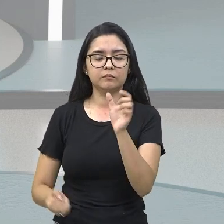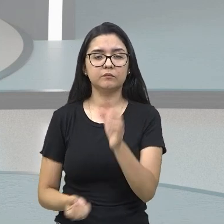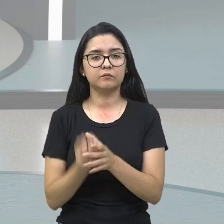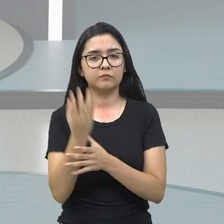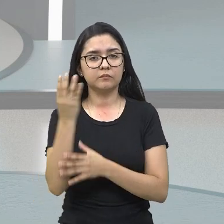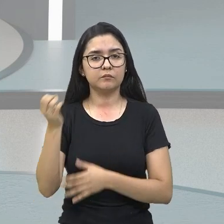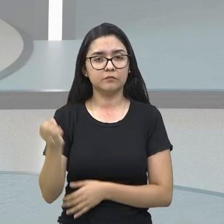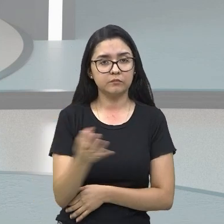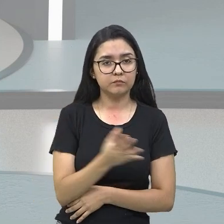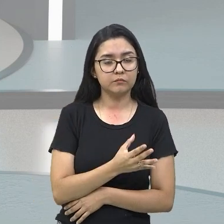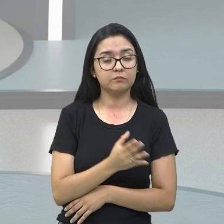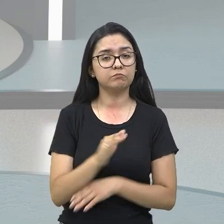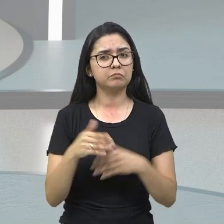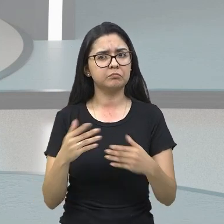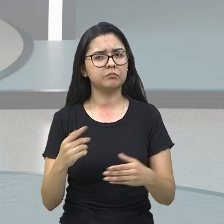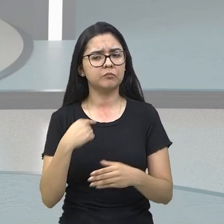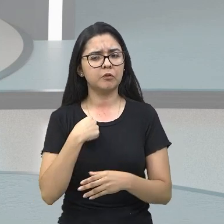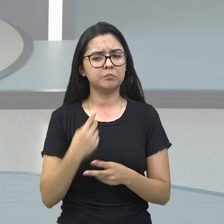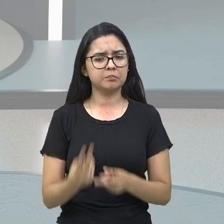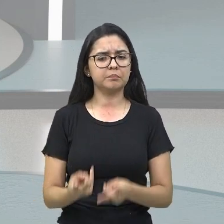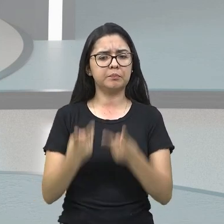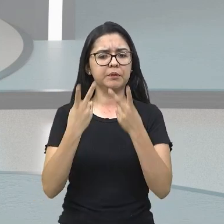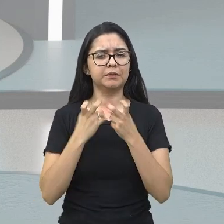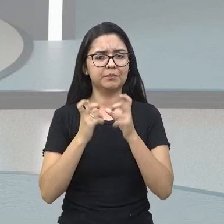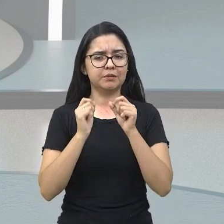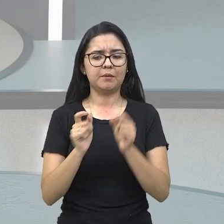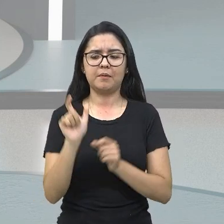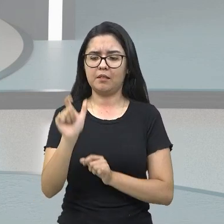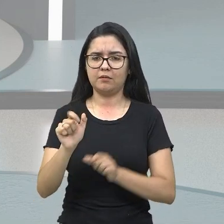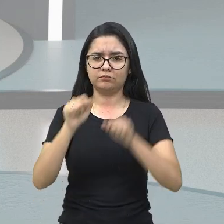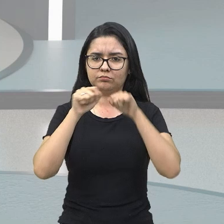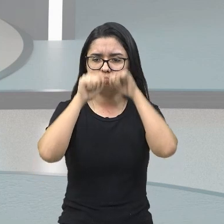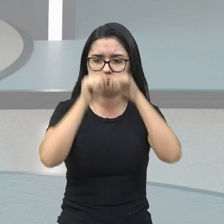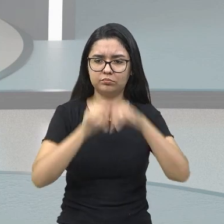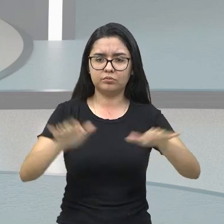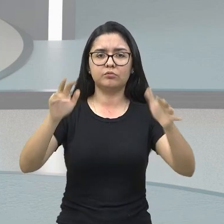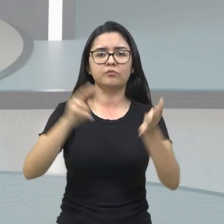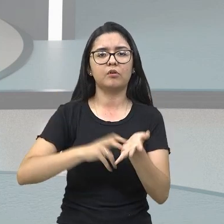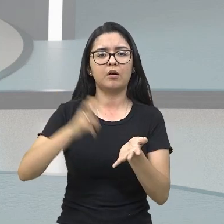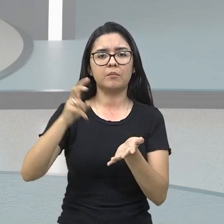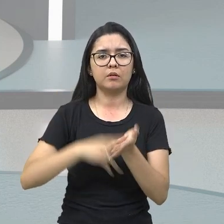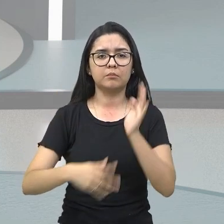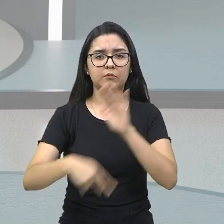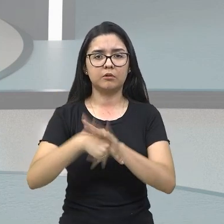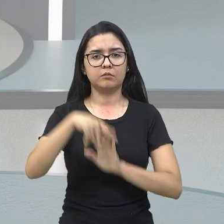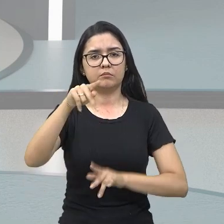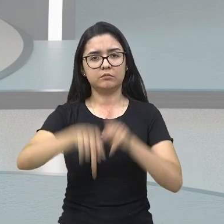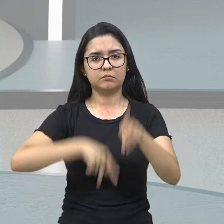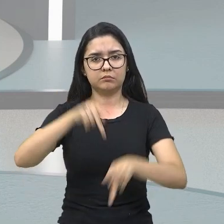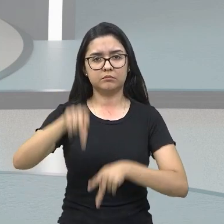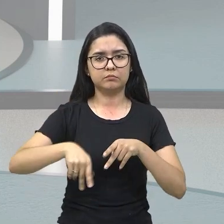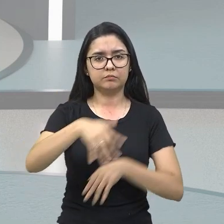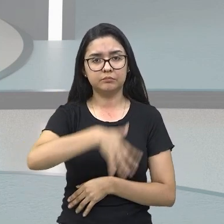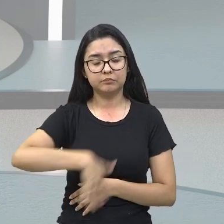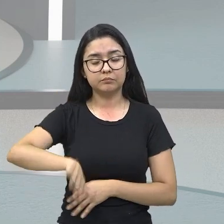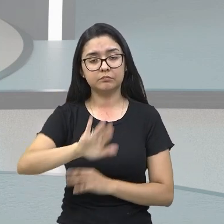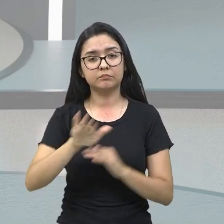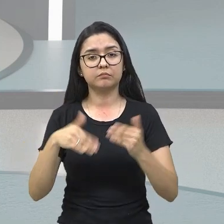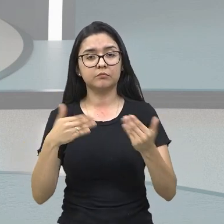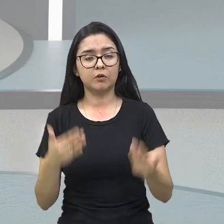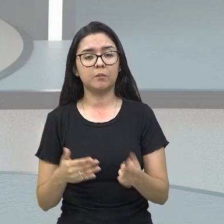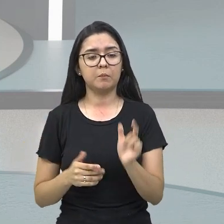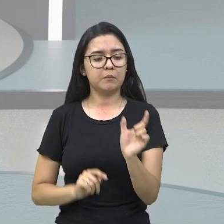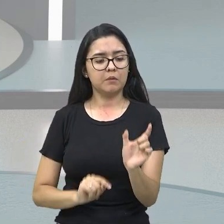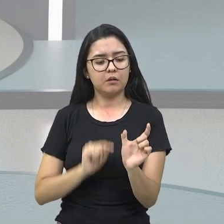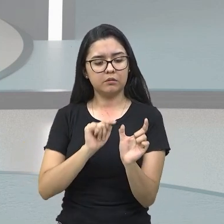criadas e, quando menos percebemos, elas já fazem parte do vocabulário das pessoas ao nosso redor. Então, uma palavra, mesmo que